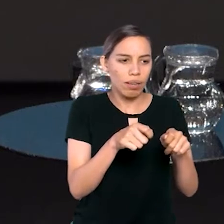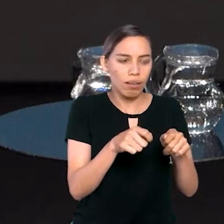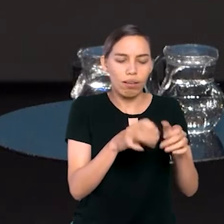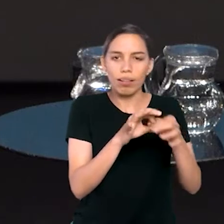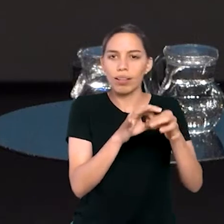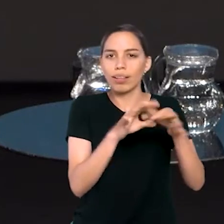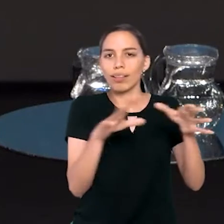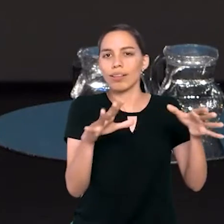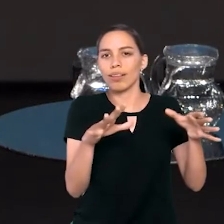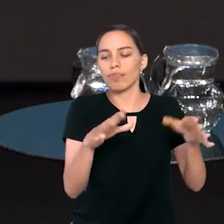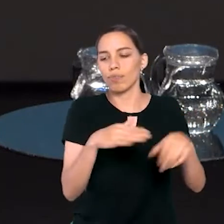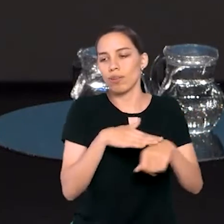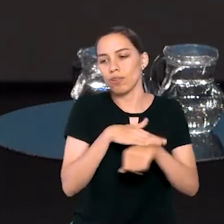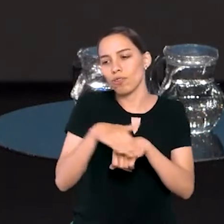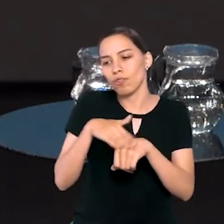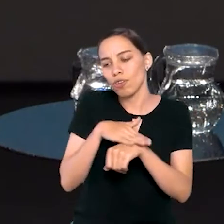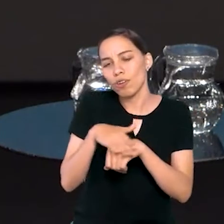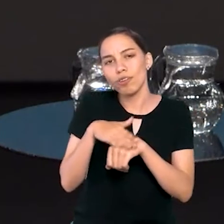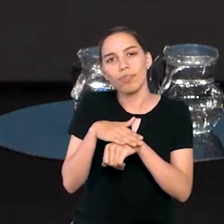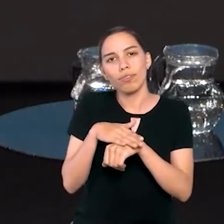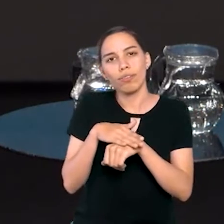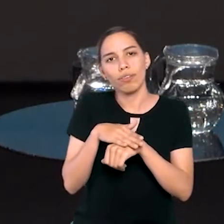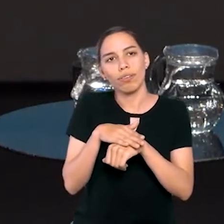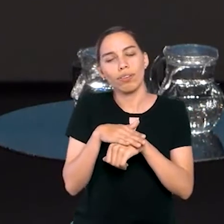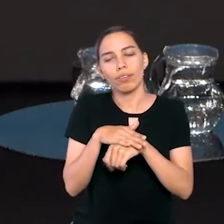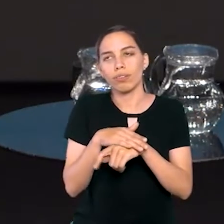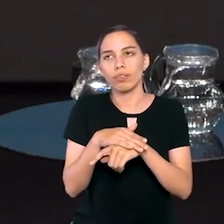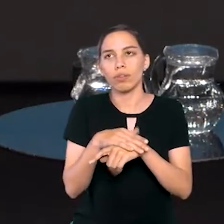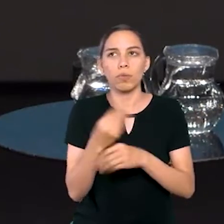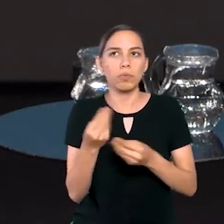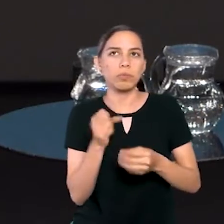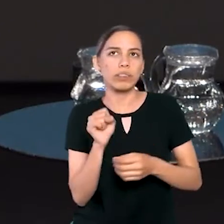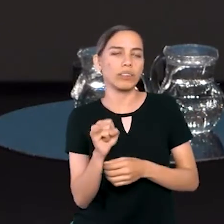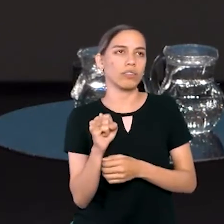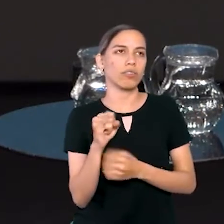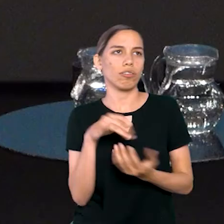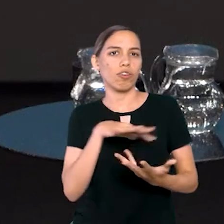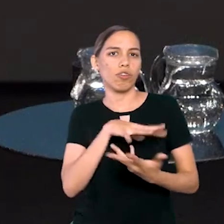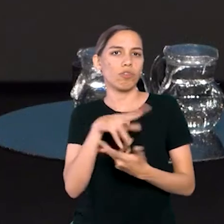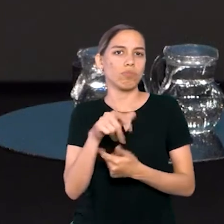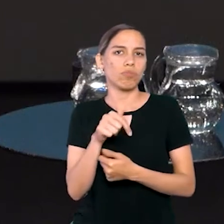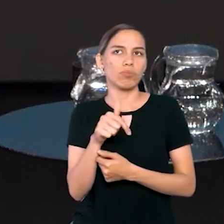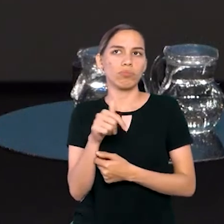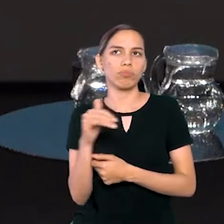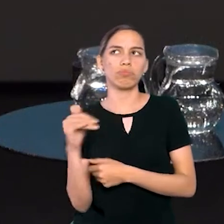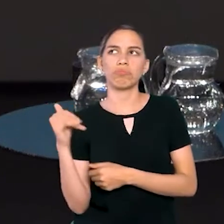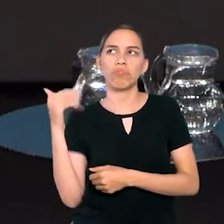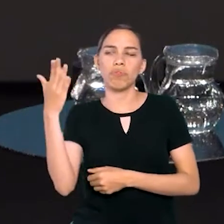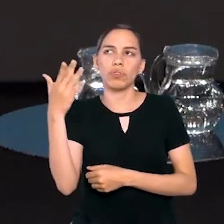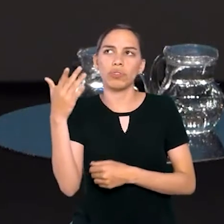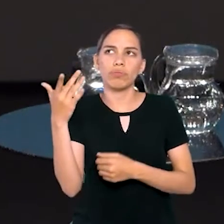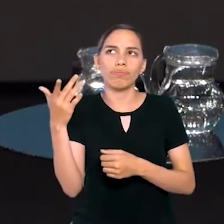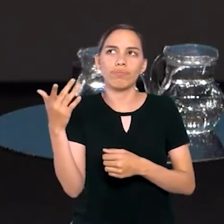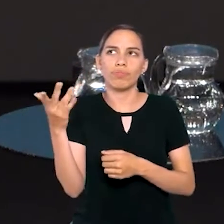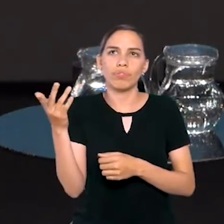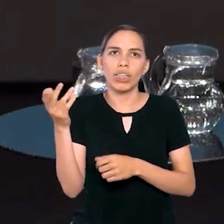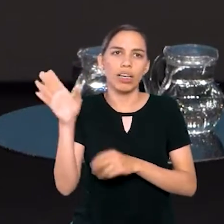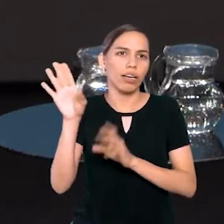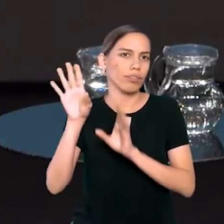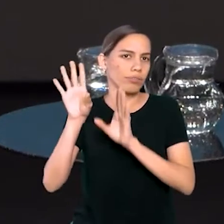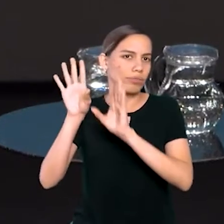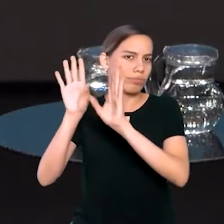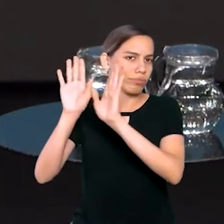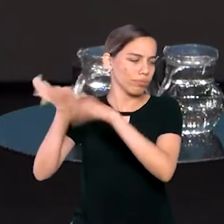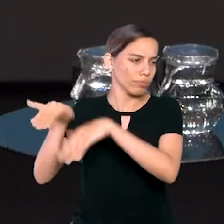liberdade para a gente conversar como se o mundo lá fora ficasse temporariamente